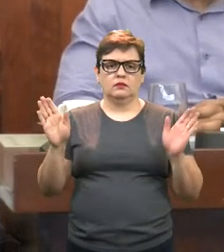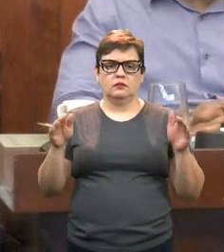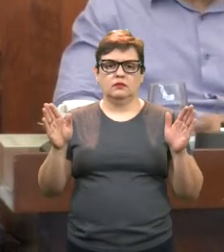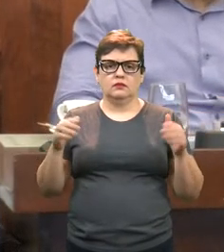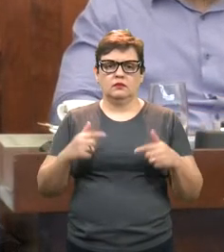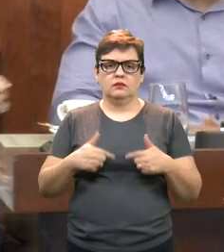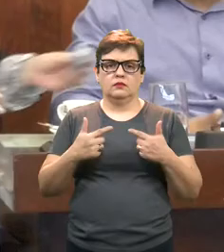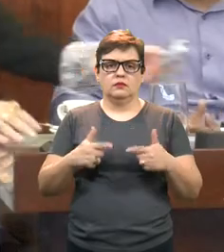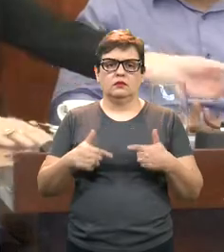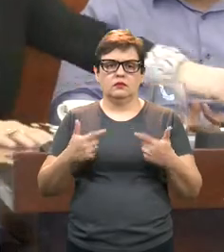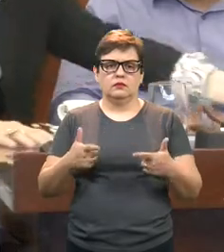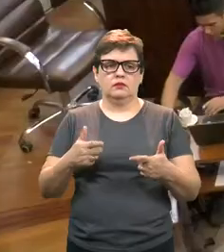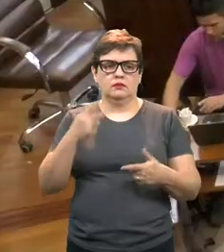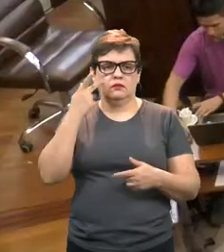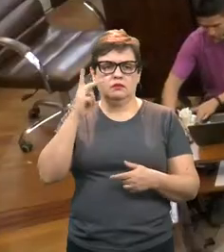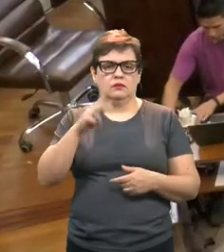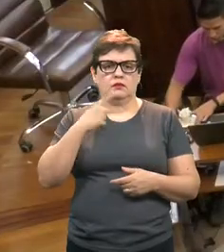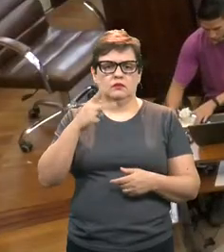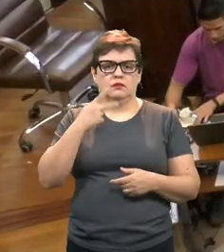casa.